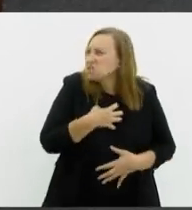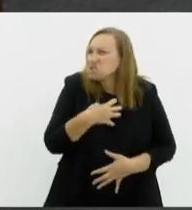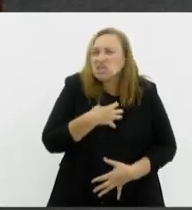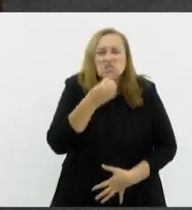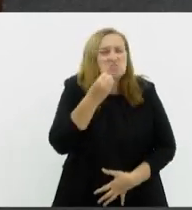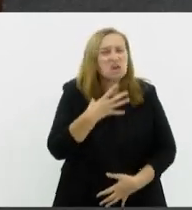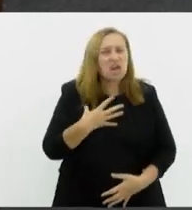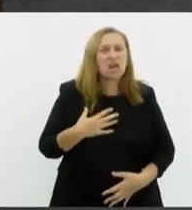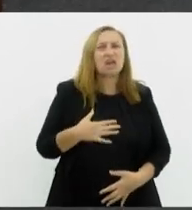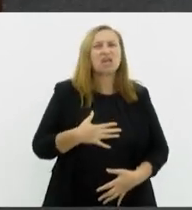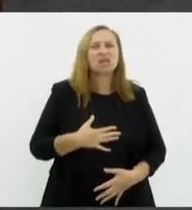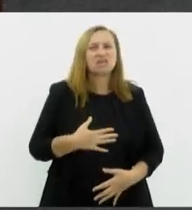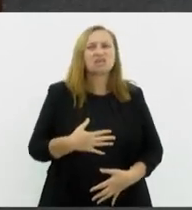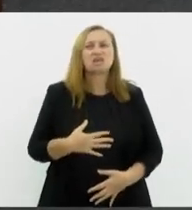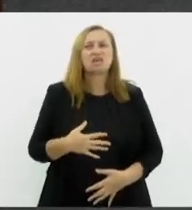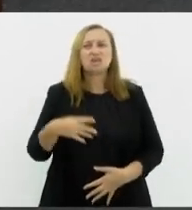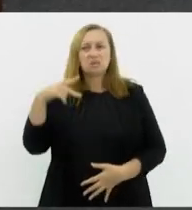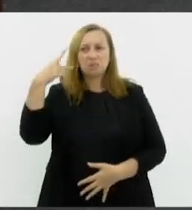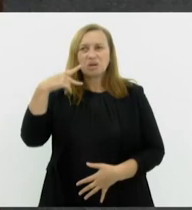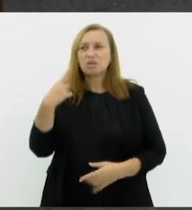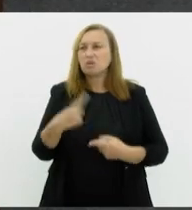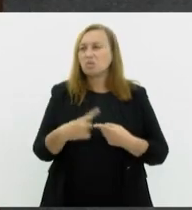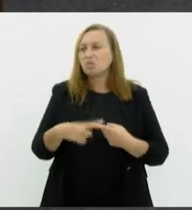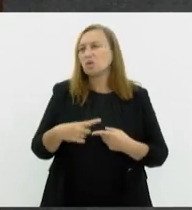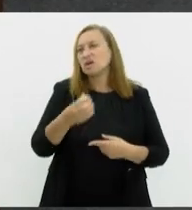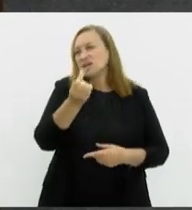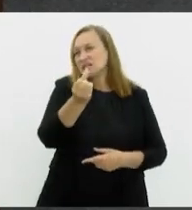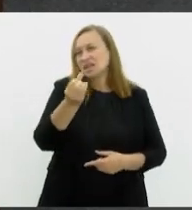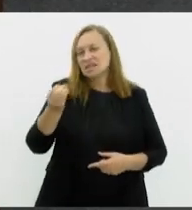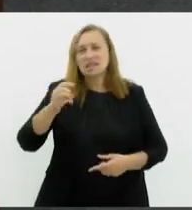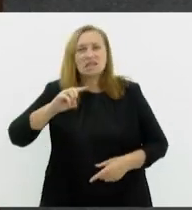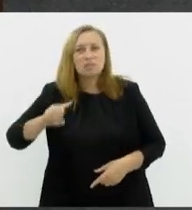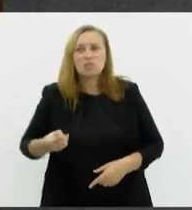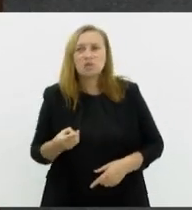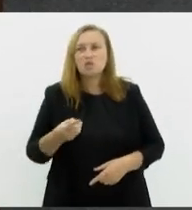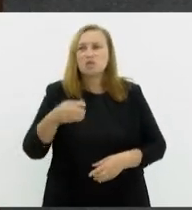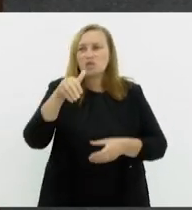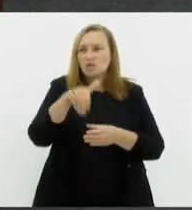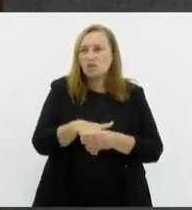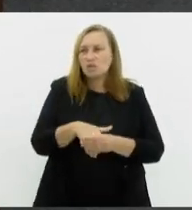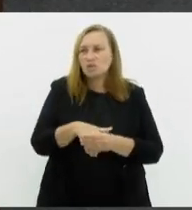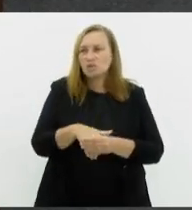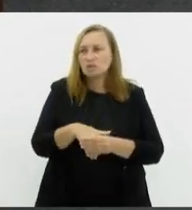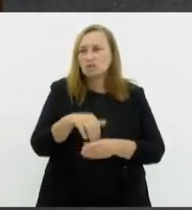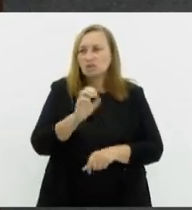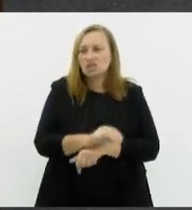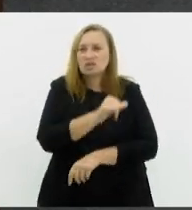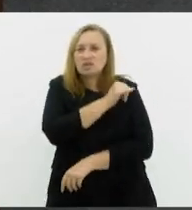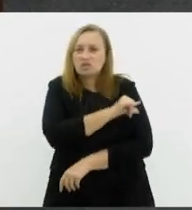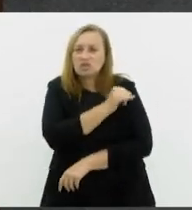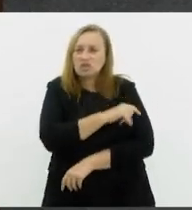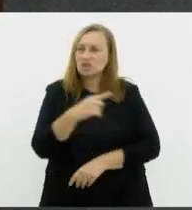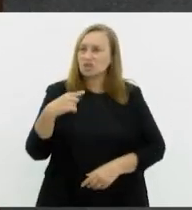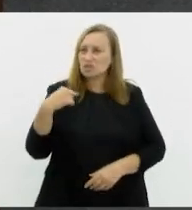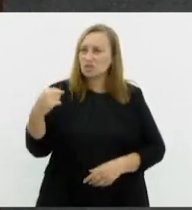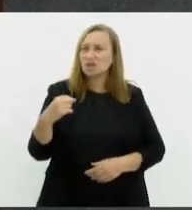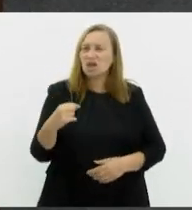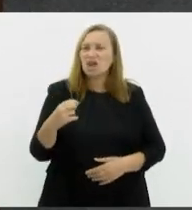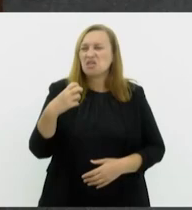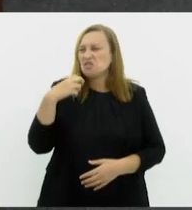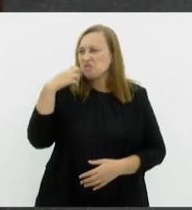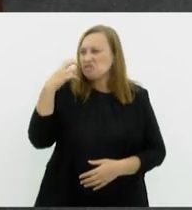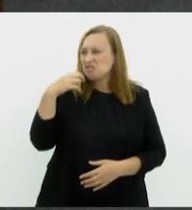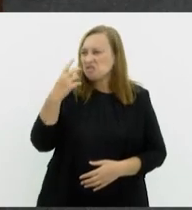muito bem no ambiente parlamentar, porque eu tive quase 60 mil votos, fui eleita pelo povo do Estado do Rio de Janeiro. Não tenho medo de cara feia,